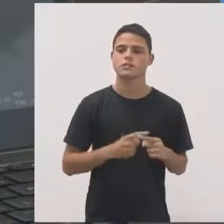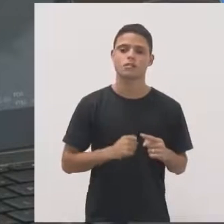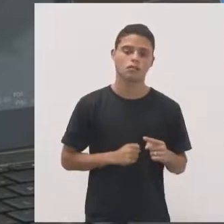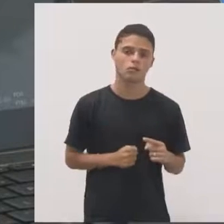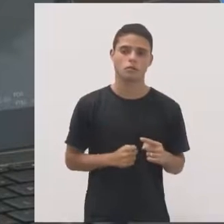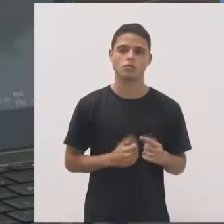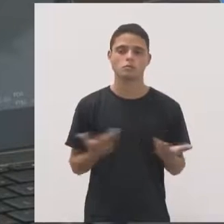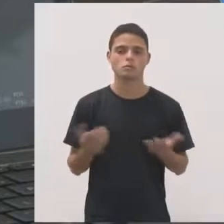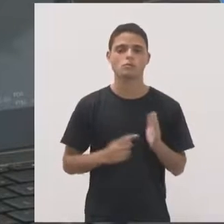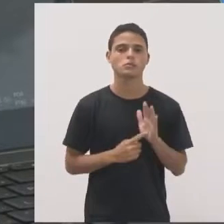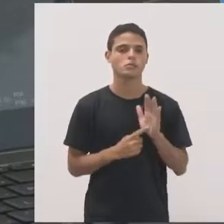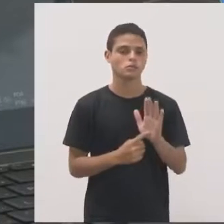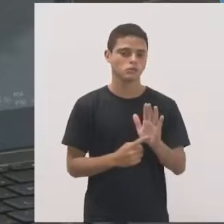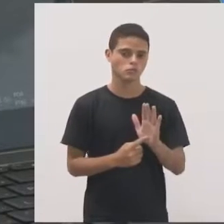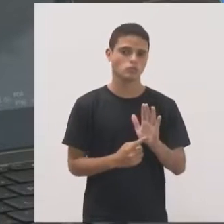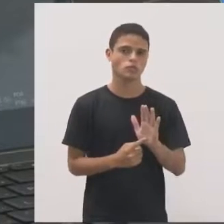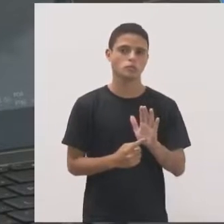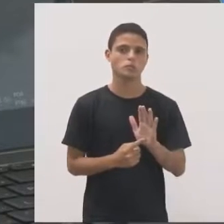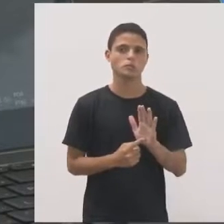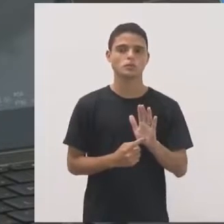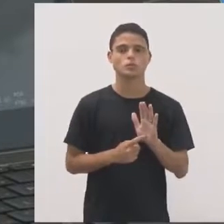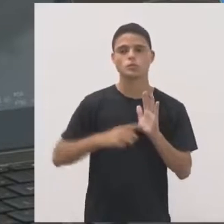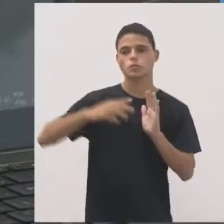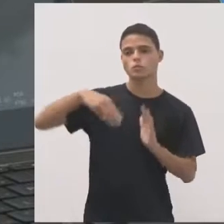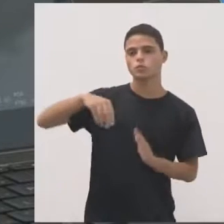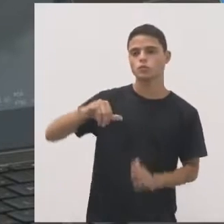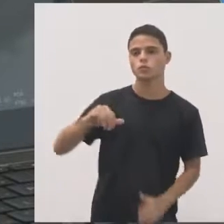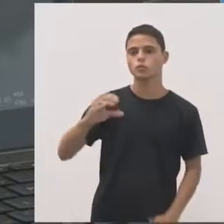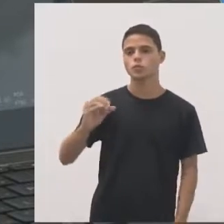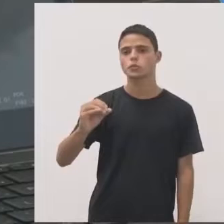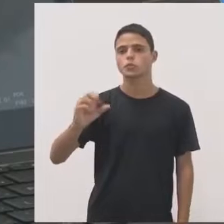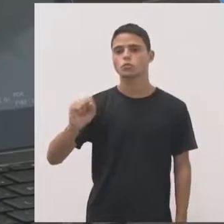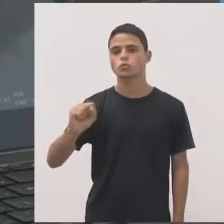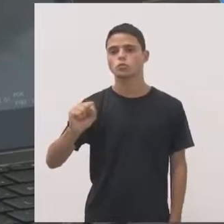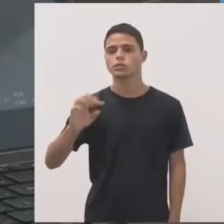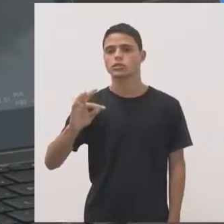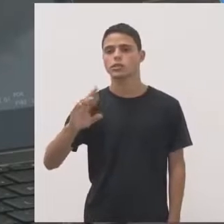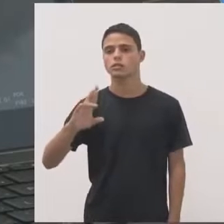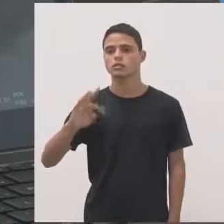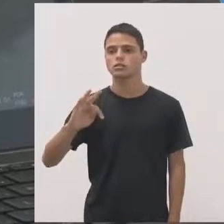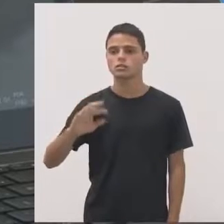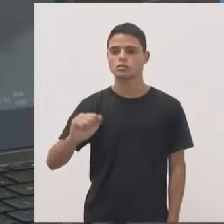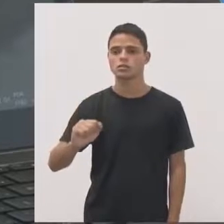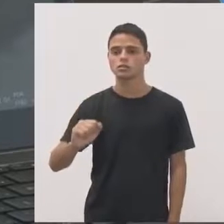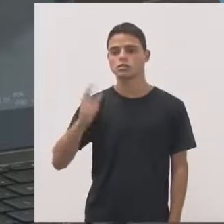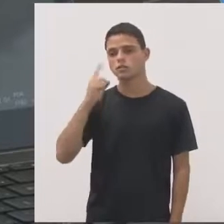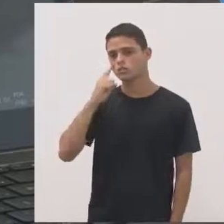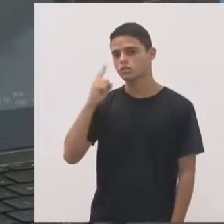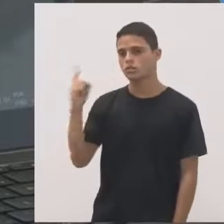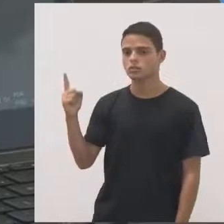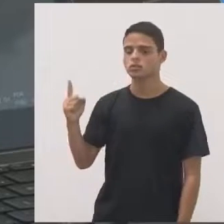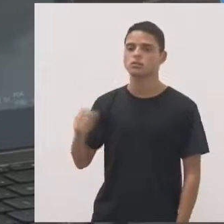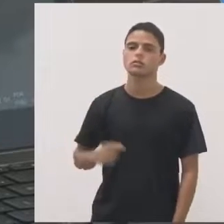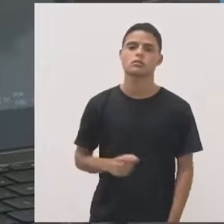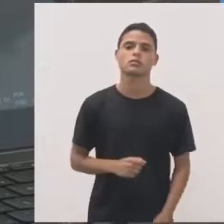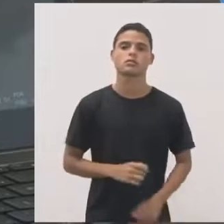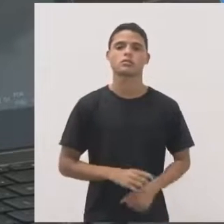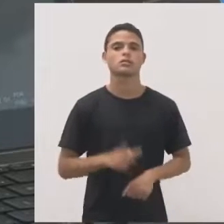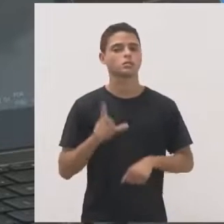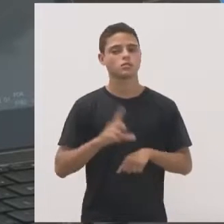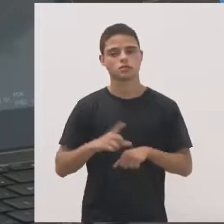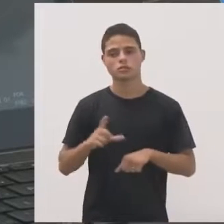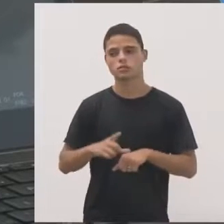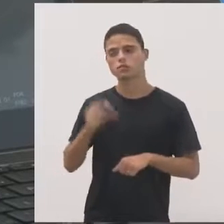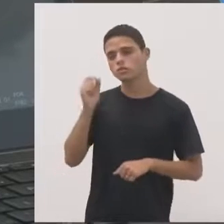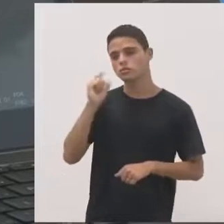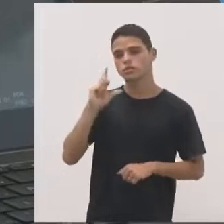vai mostrar um recurso da Microsoft, tá bom? Que é a lojinha da Microsoft, chama Microsoft Store. Então vamos clicar nela. Então põe